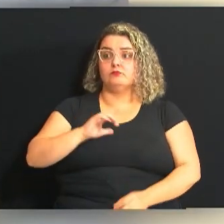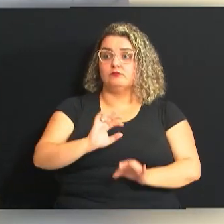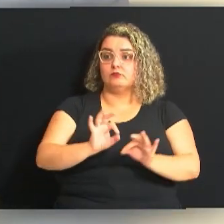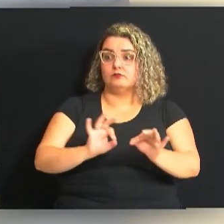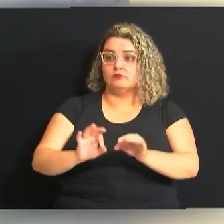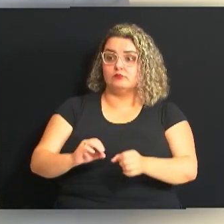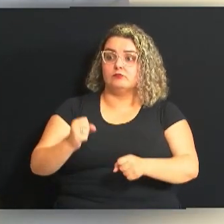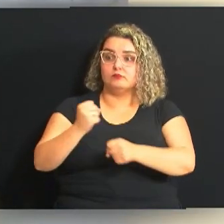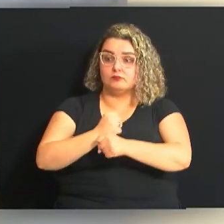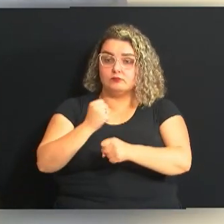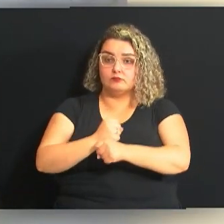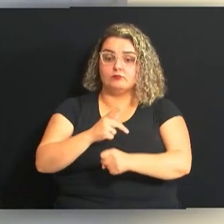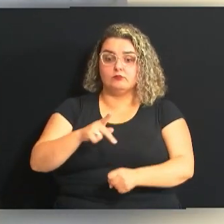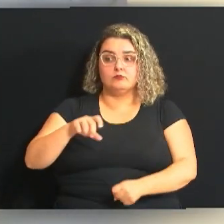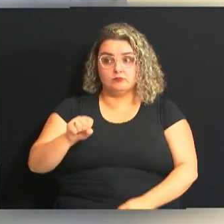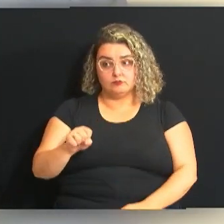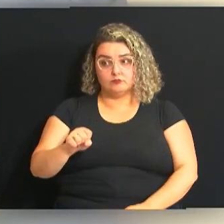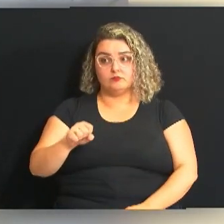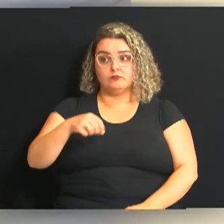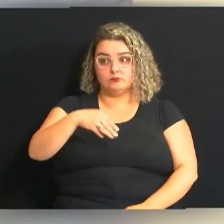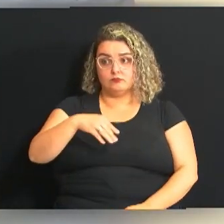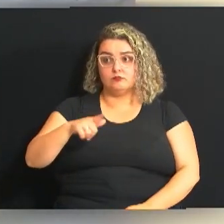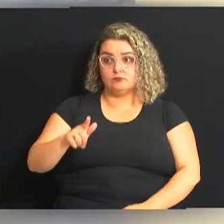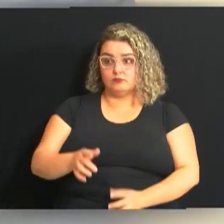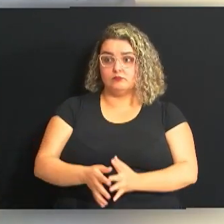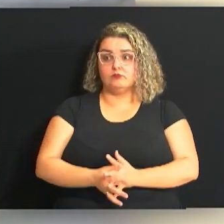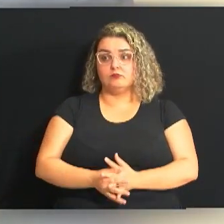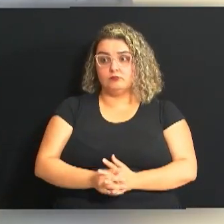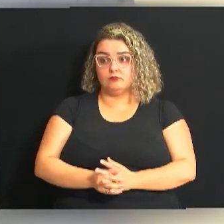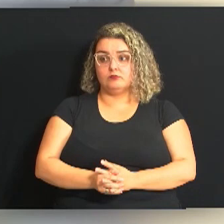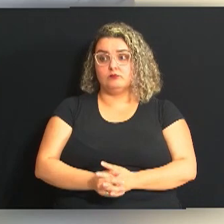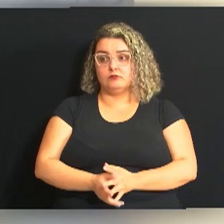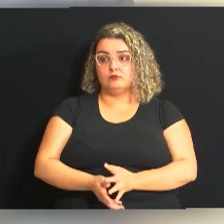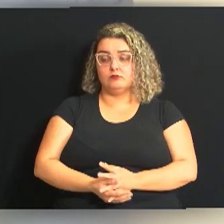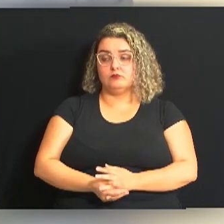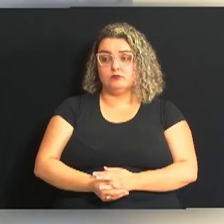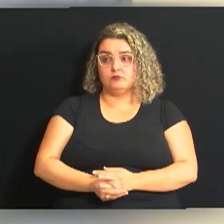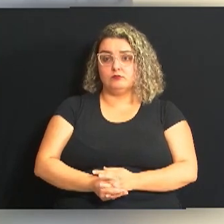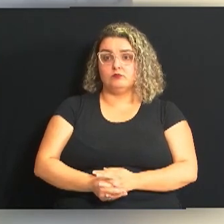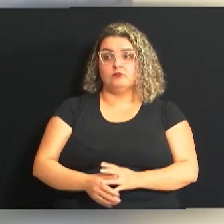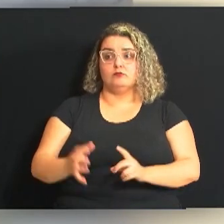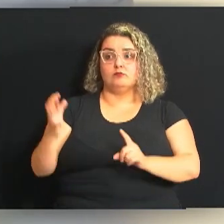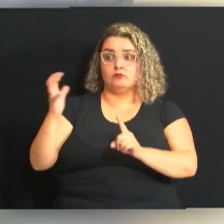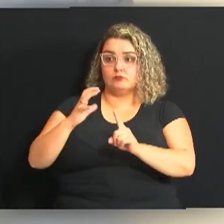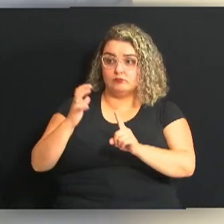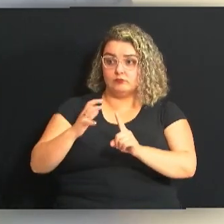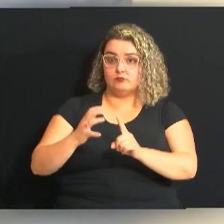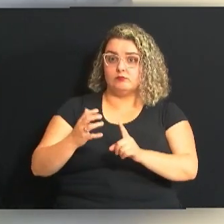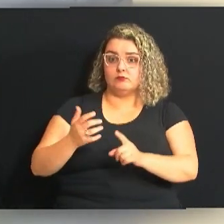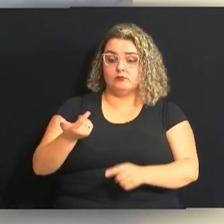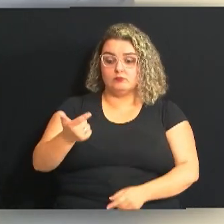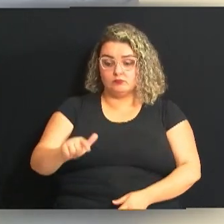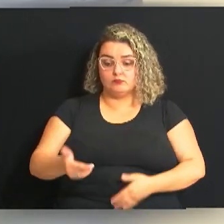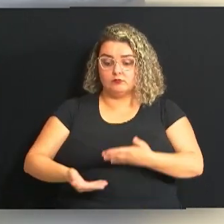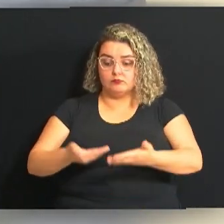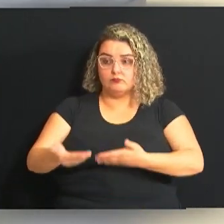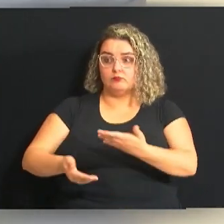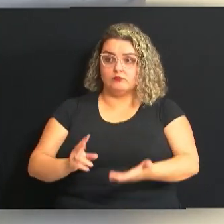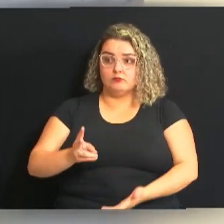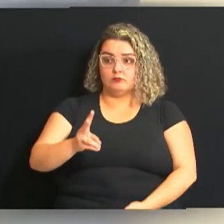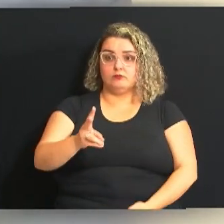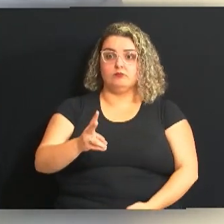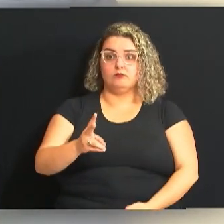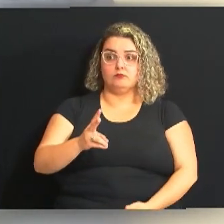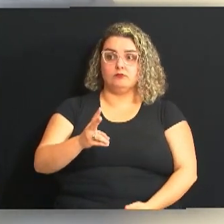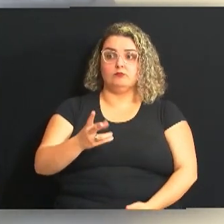do pronto-socorro do Mário Gatti, que implica em continuidade de prestação de serviço no meio de uma